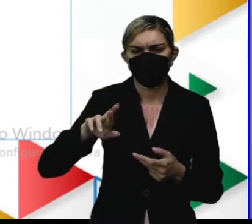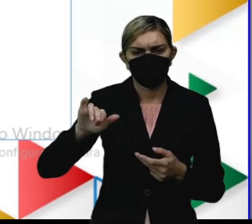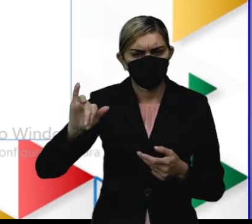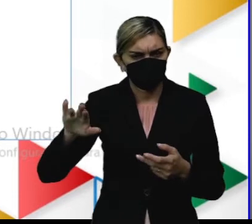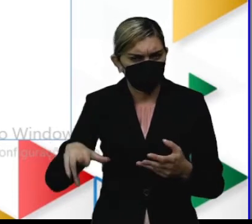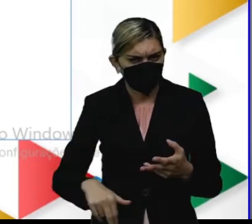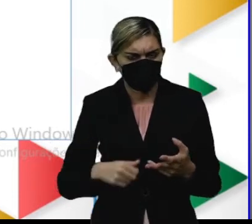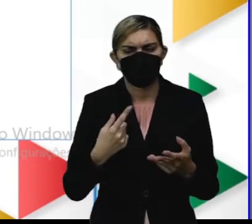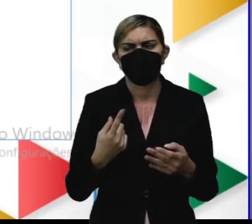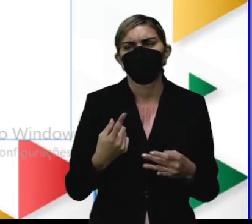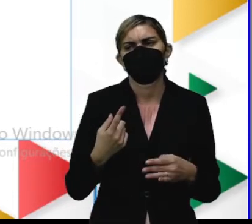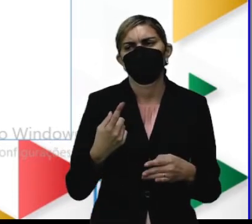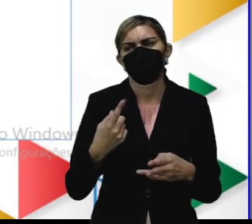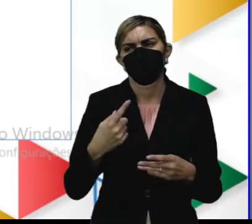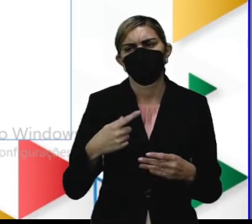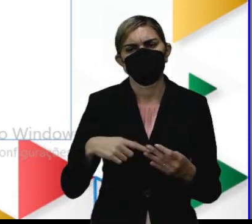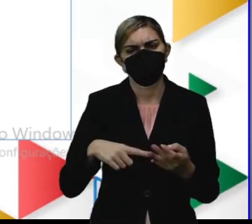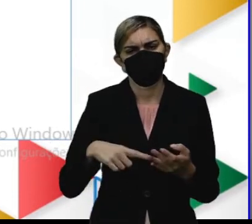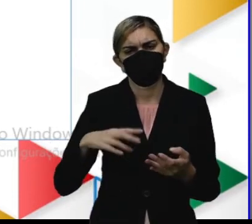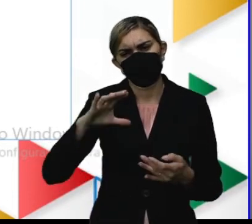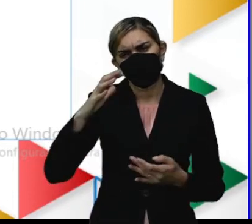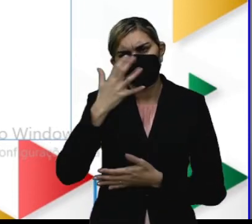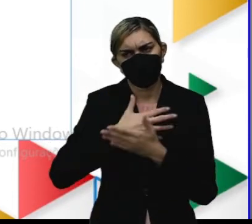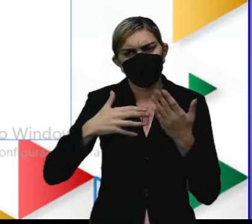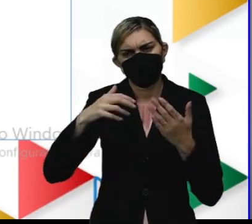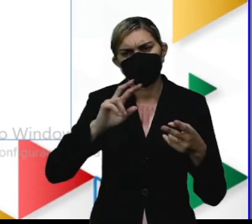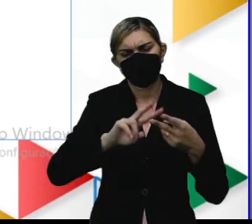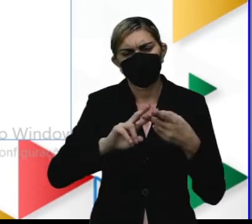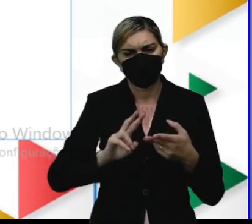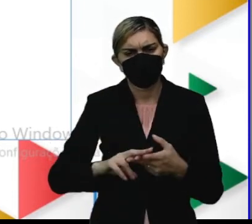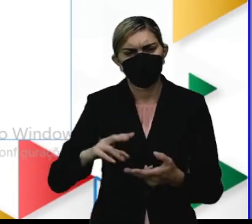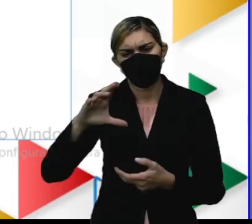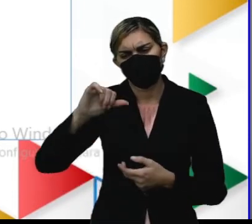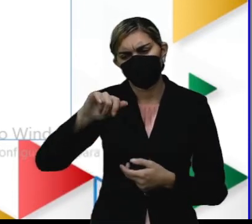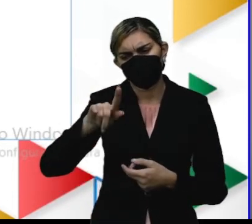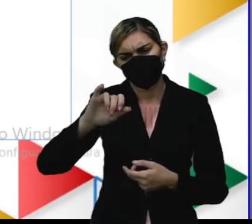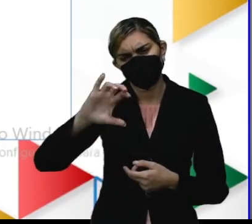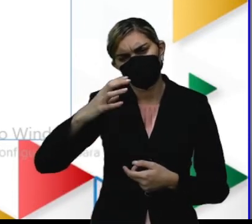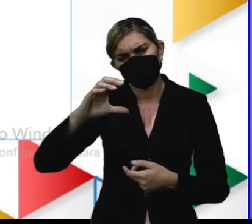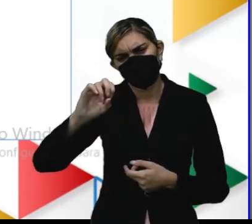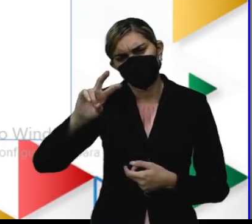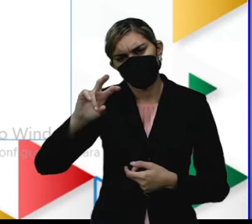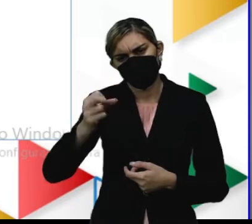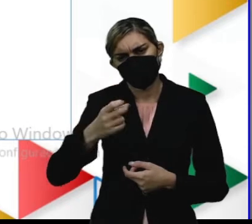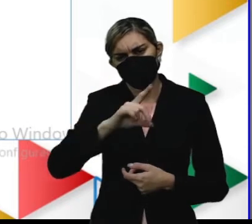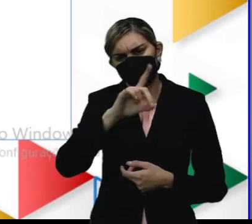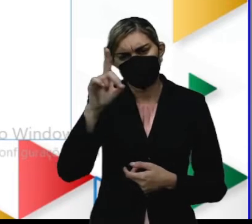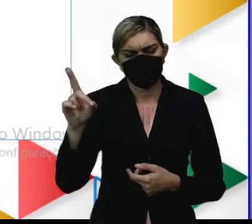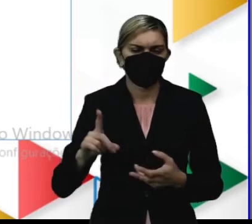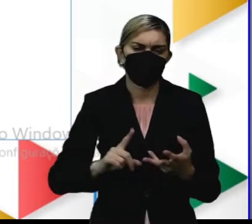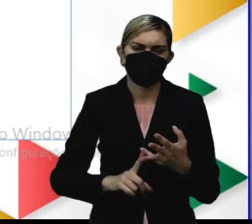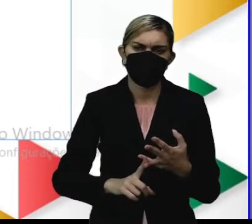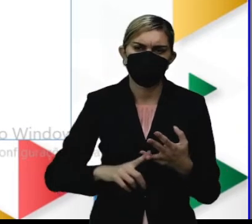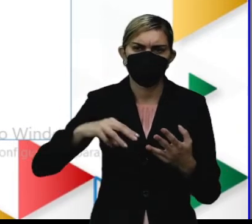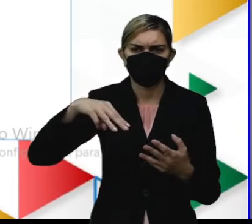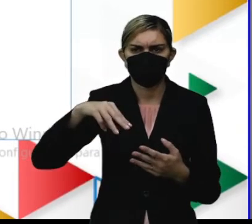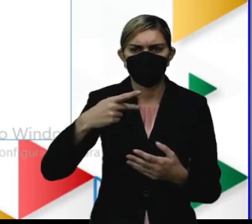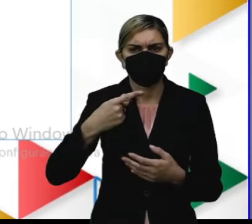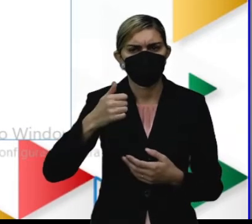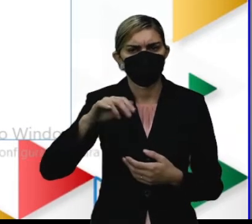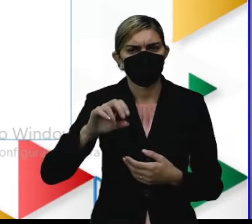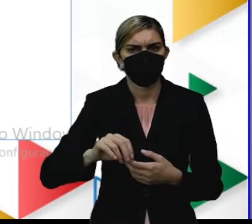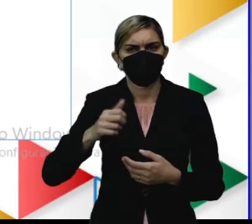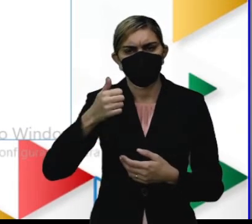de Alencar. O Canção de Exílio, de Gonçalves Dias. Seria o Dom Casmurro, de Machado de